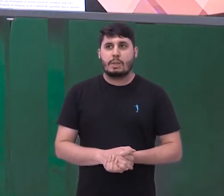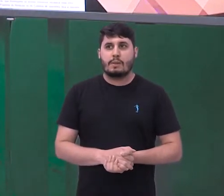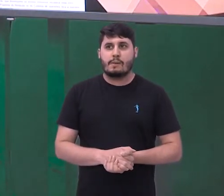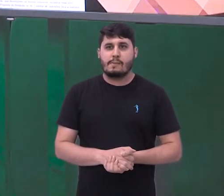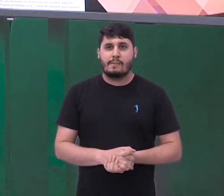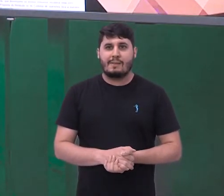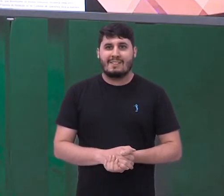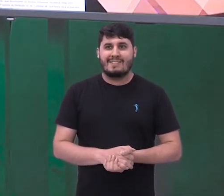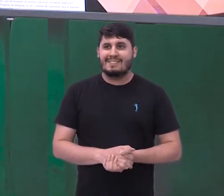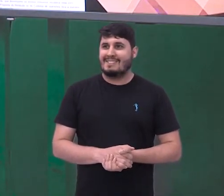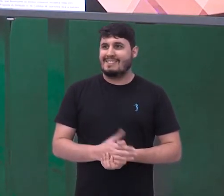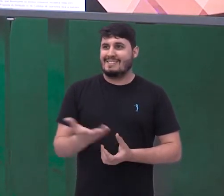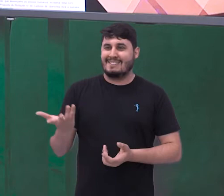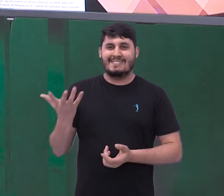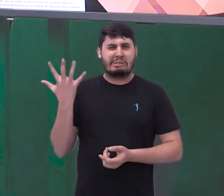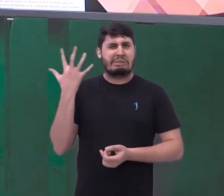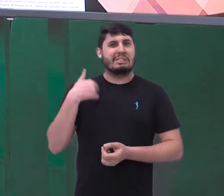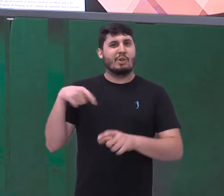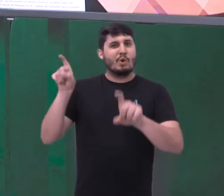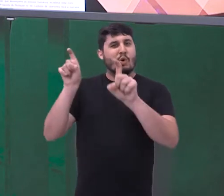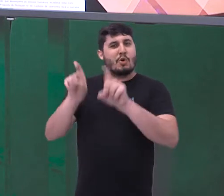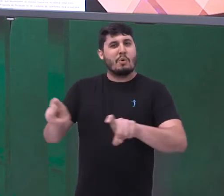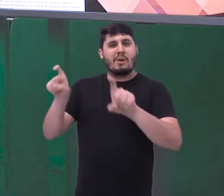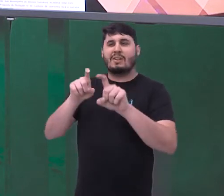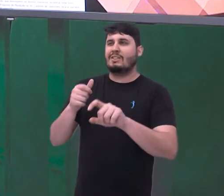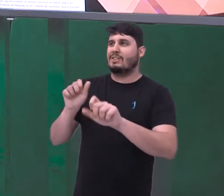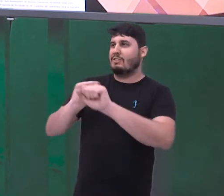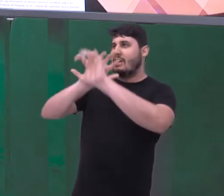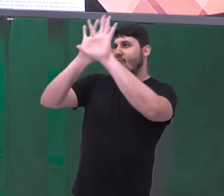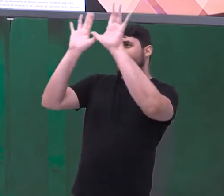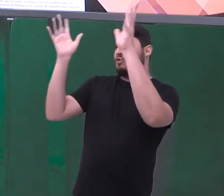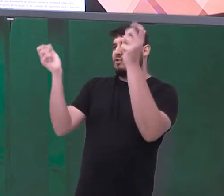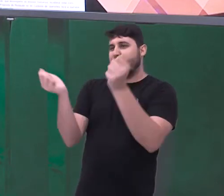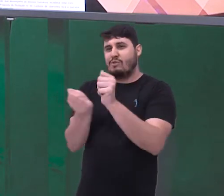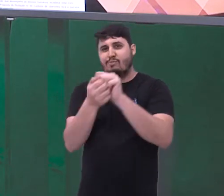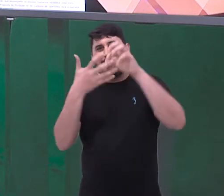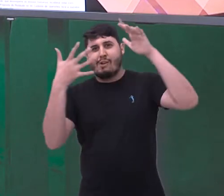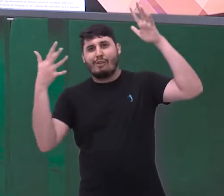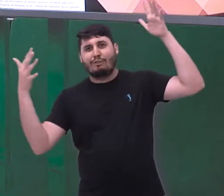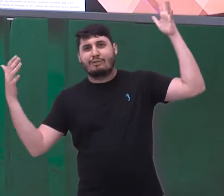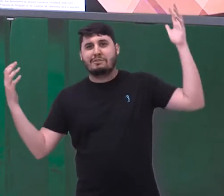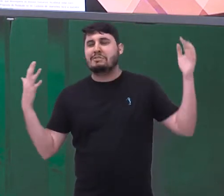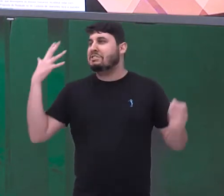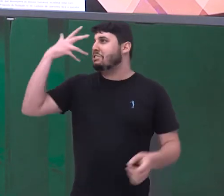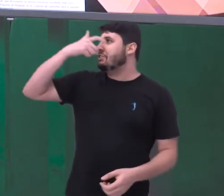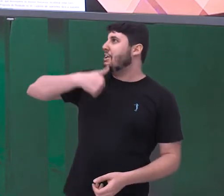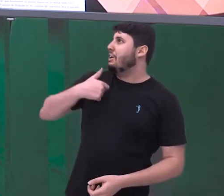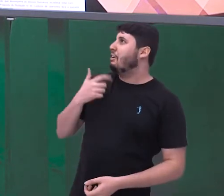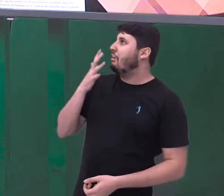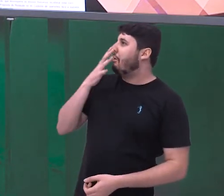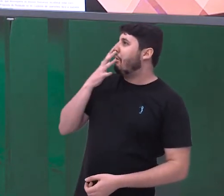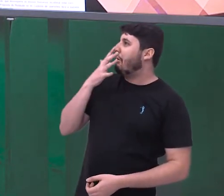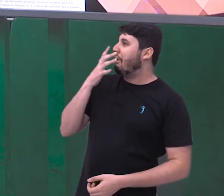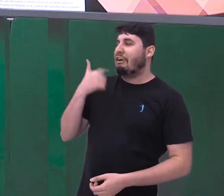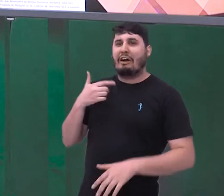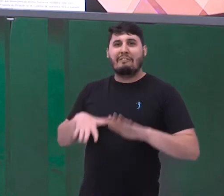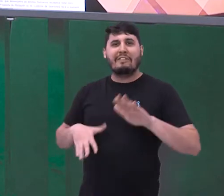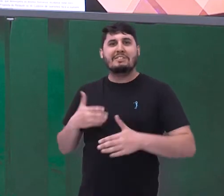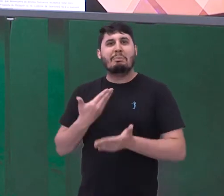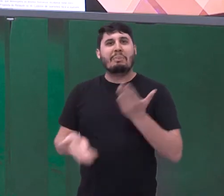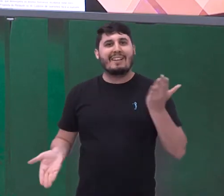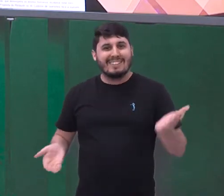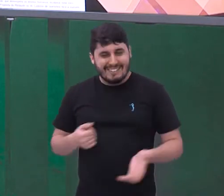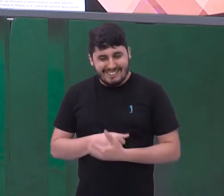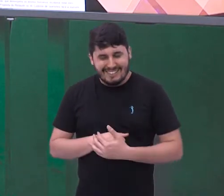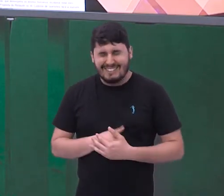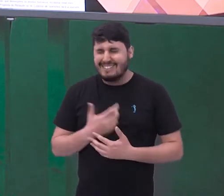Eu acho tão lindo esse computador fazendo esse joguinho assim, que eu fico aqui encantada olhando. Às vezes me perco. Volta Consuelo